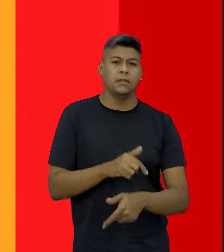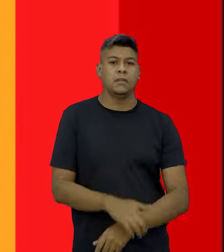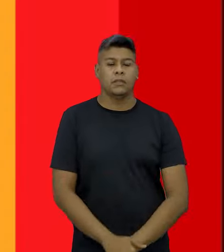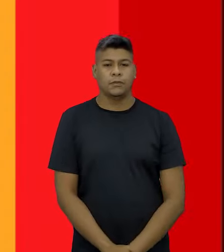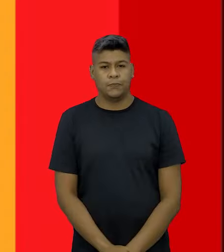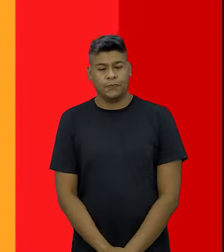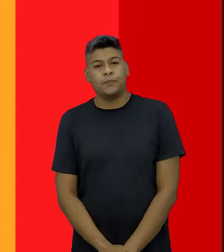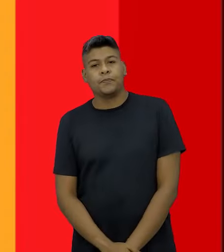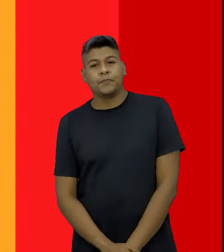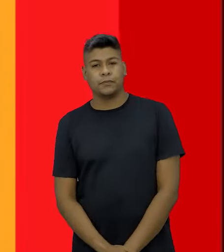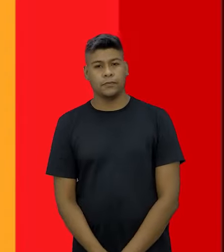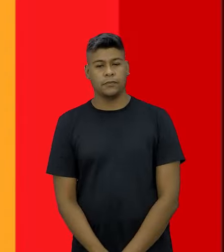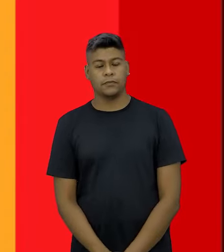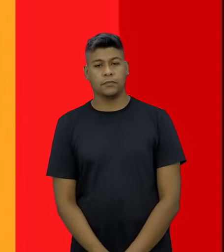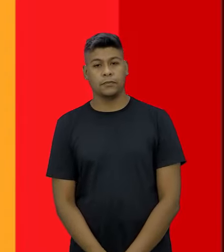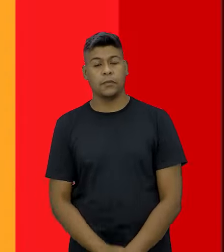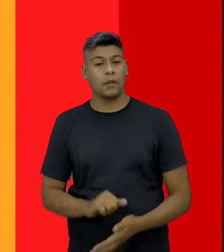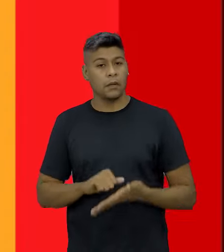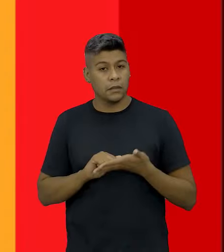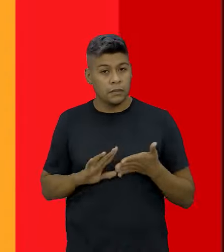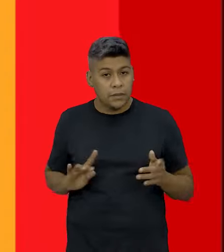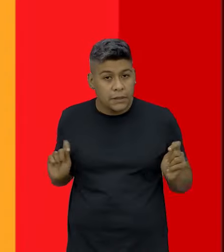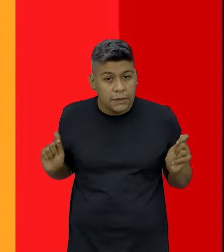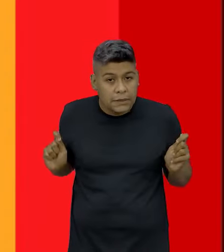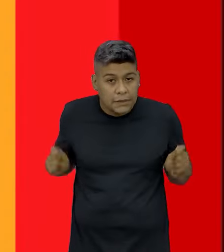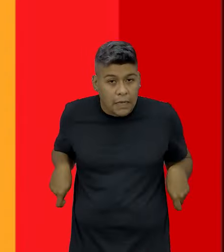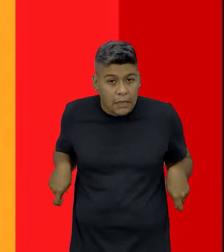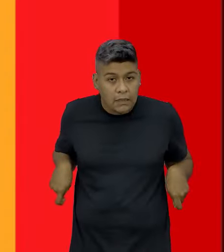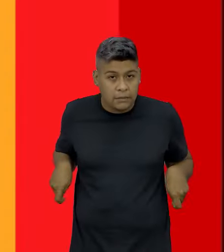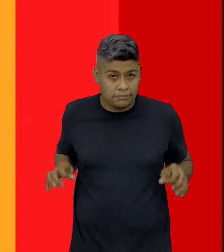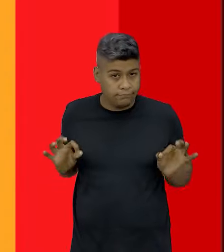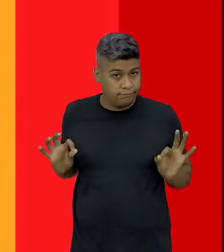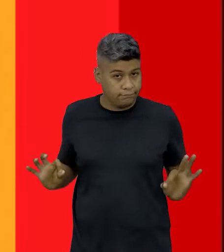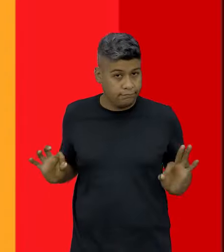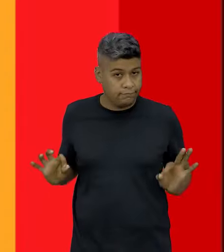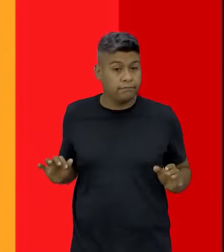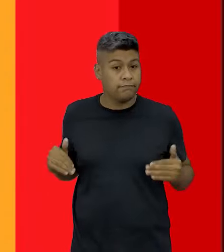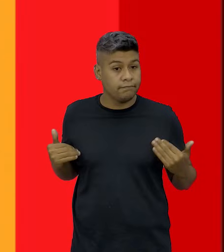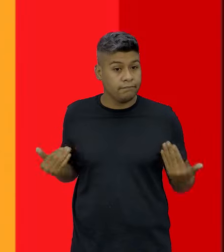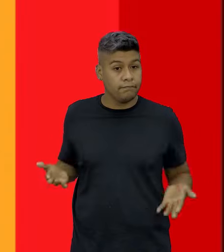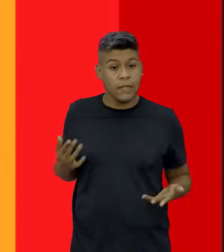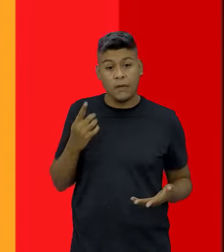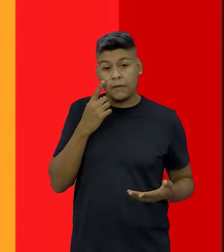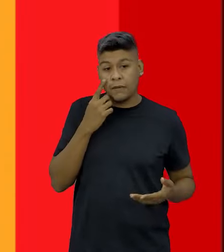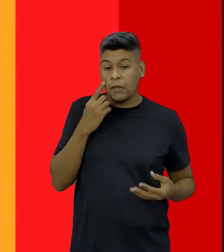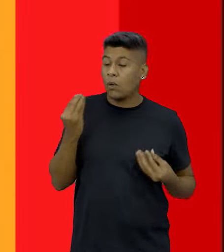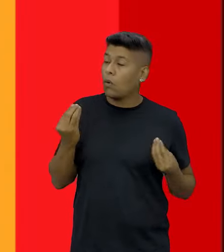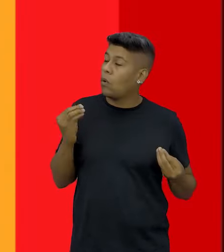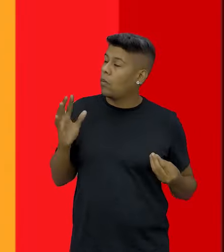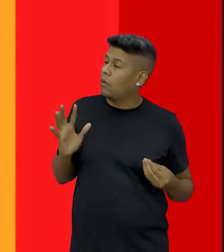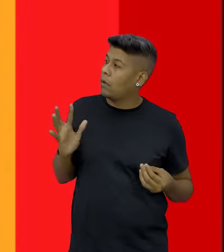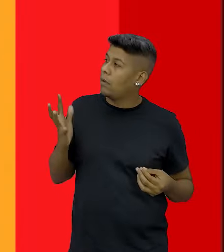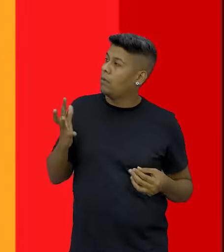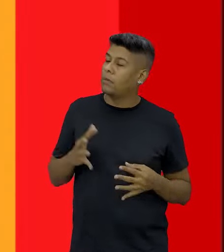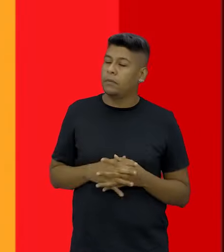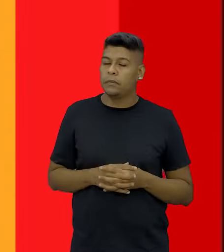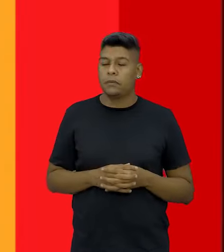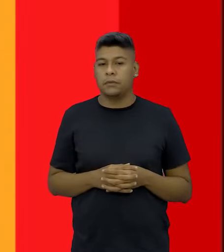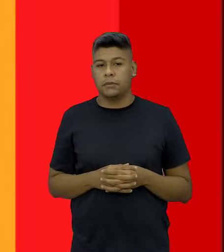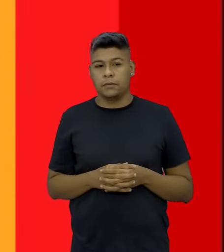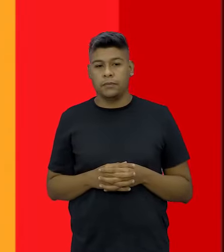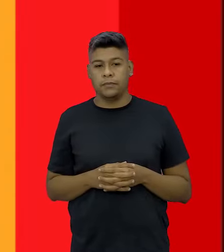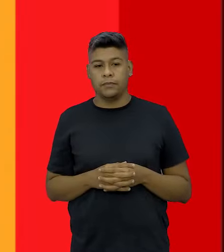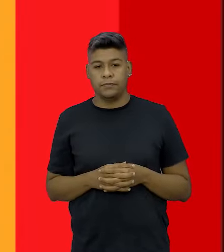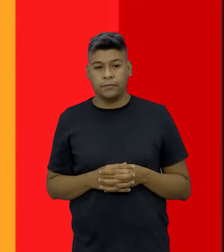né? A potência que essas atividades permitem, certo? Então, vamos ver como isso acontece.